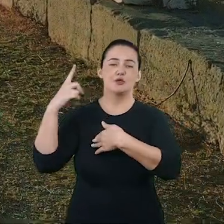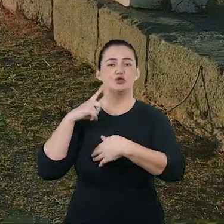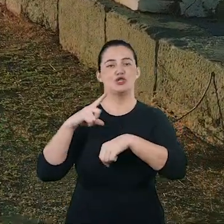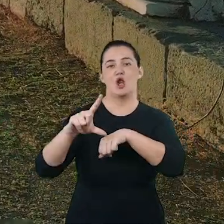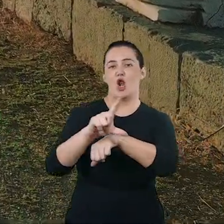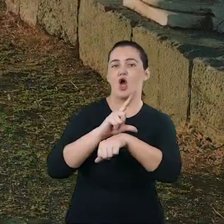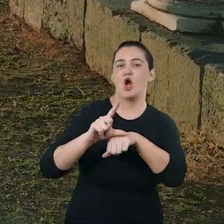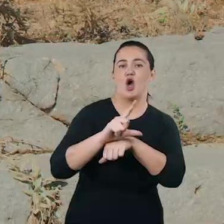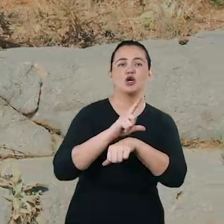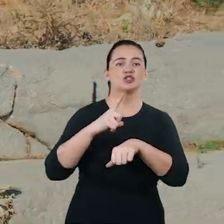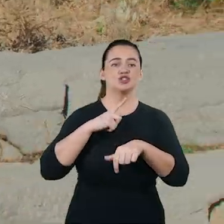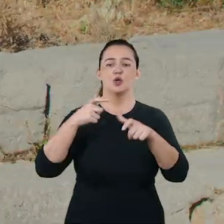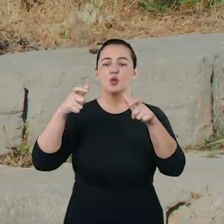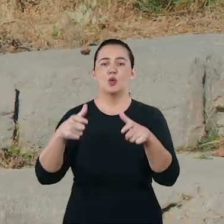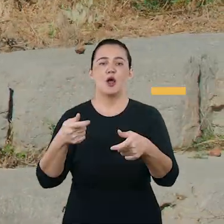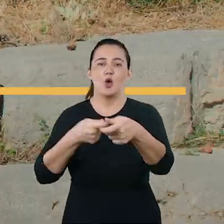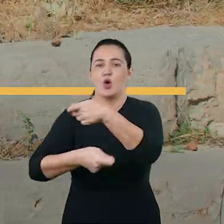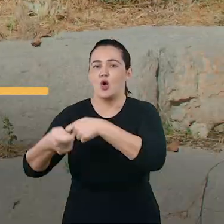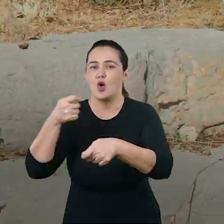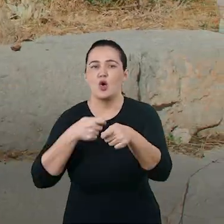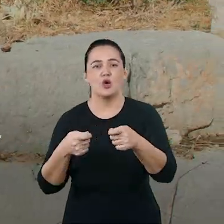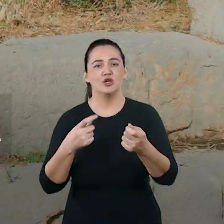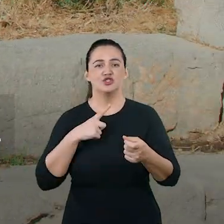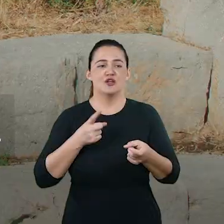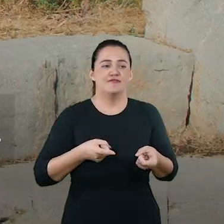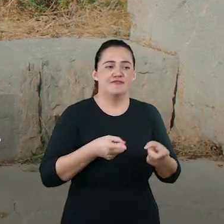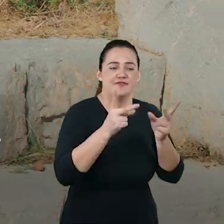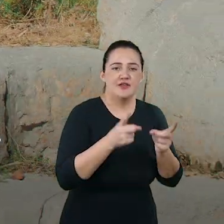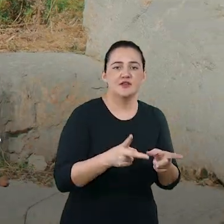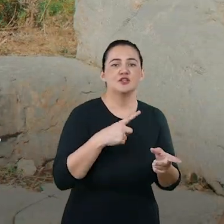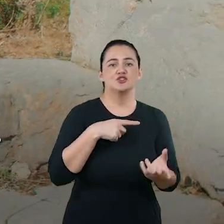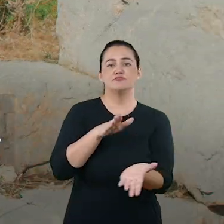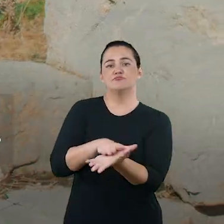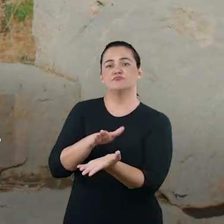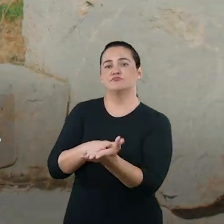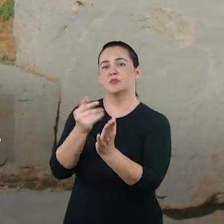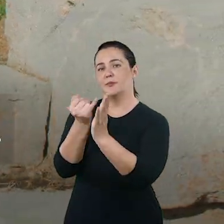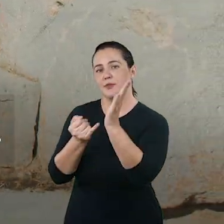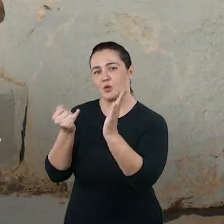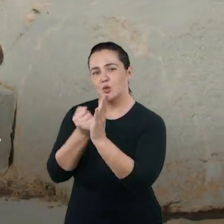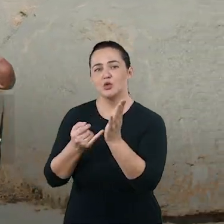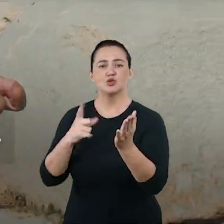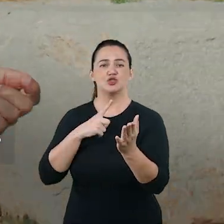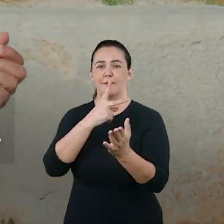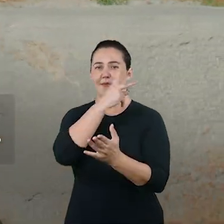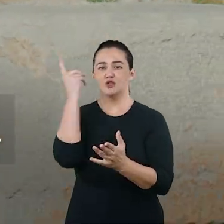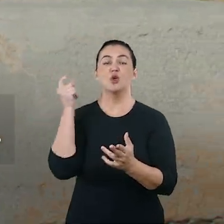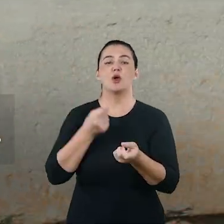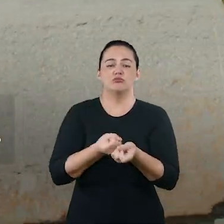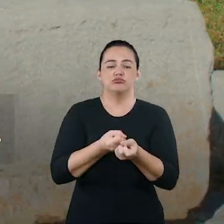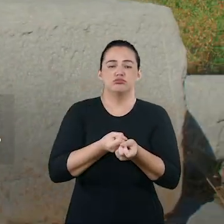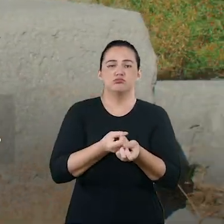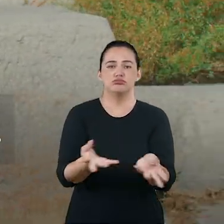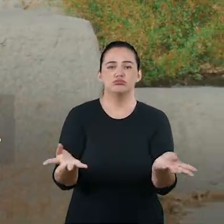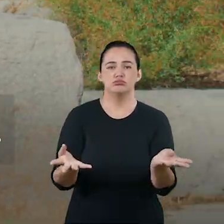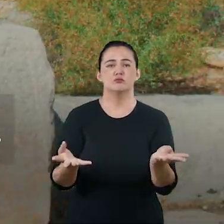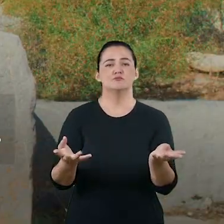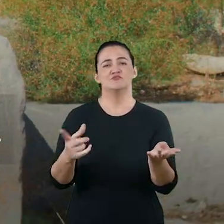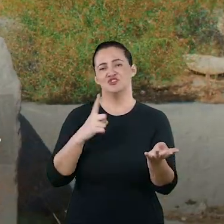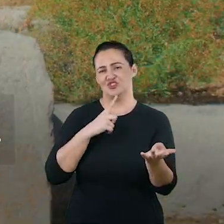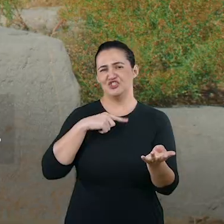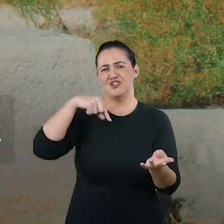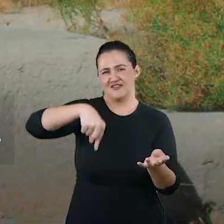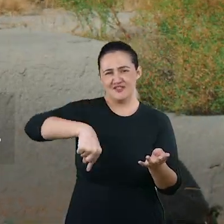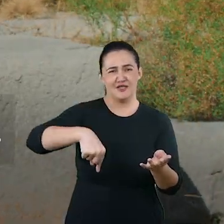lugares de comércio, de souvenir, cobranças de impostos, pessoas que ficavam com jogatinas, havia muitas casas de jogos